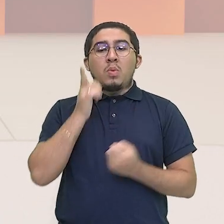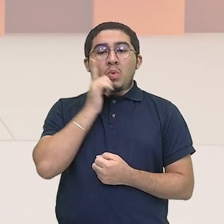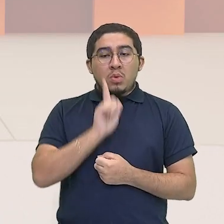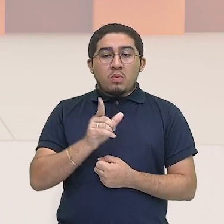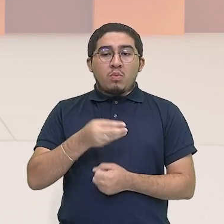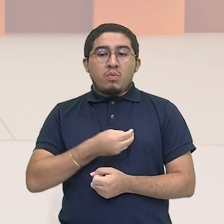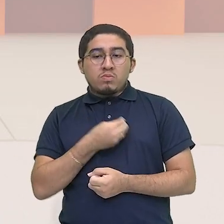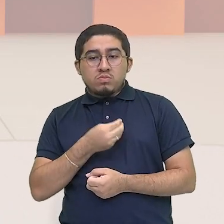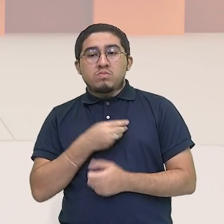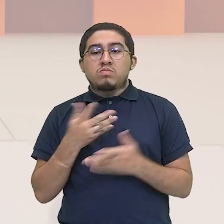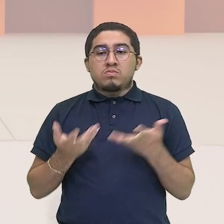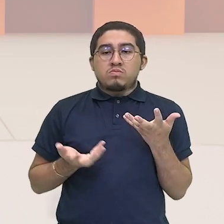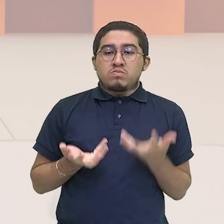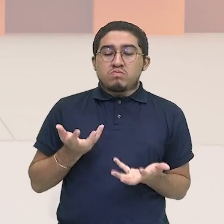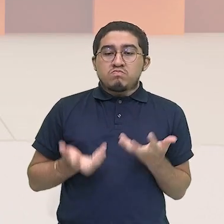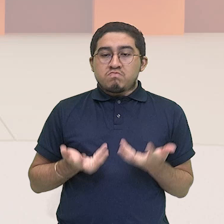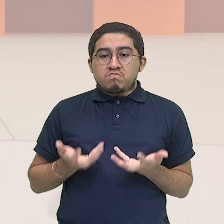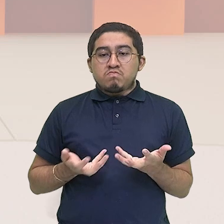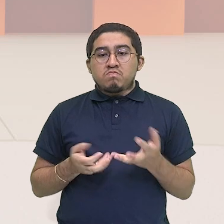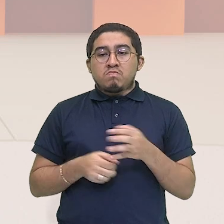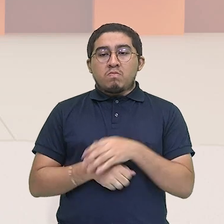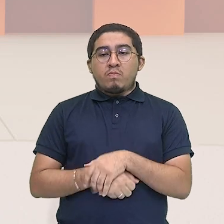Não é isso? Por isso ele vai